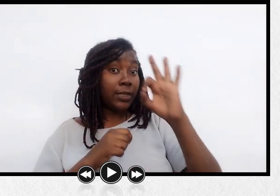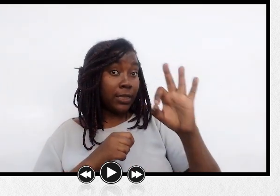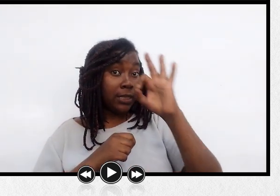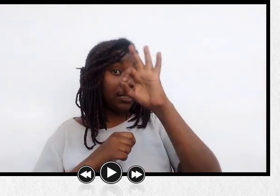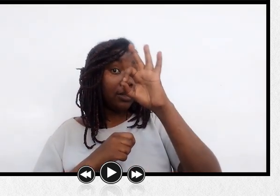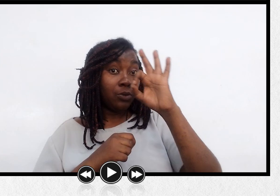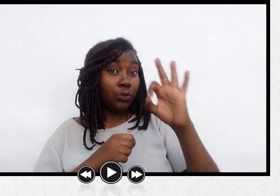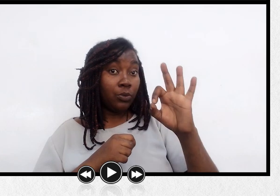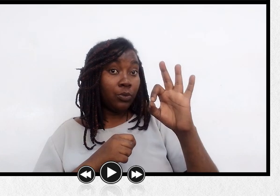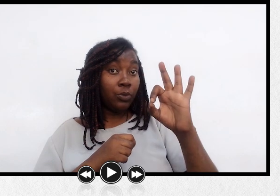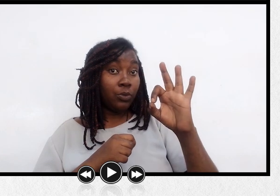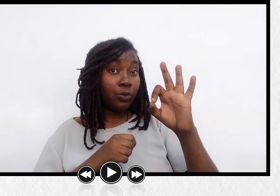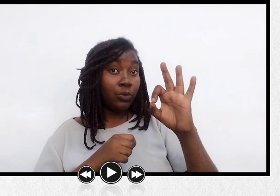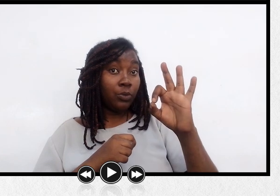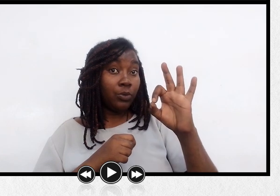50%